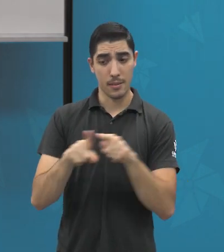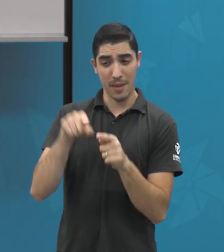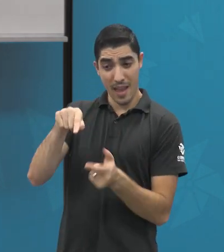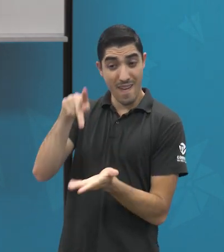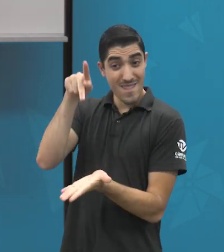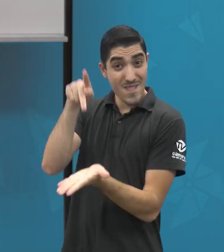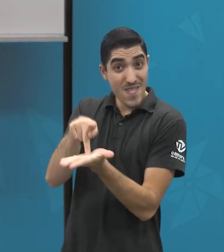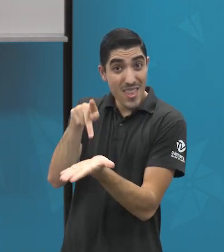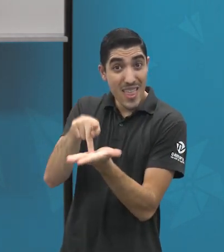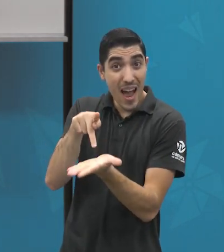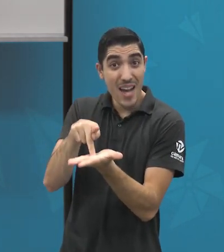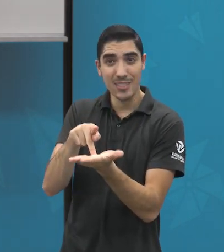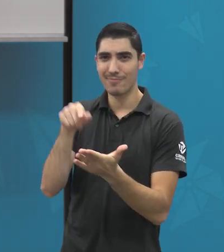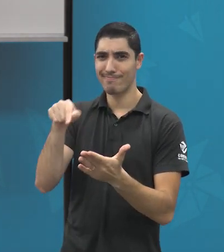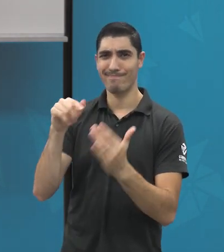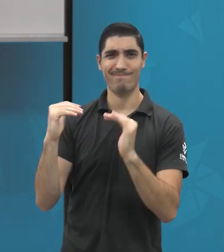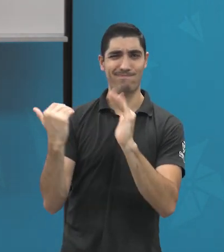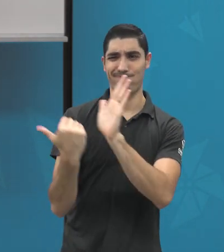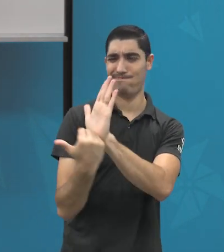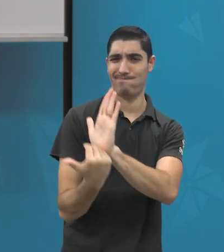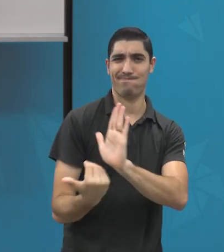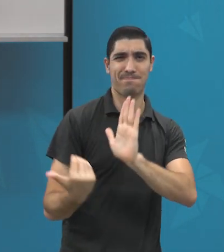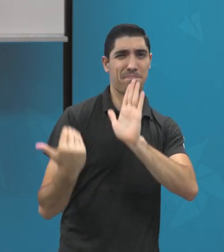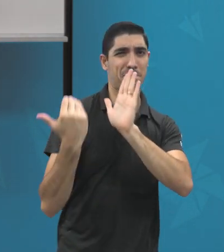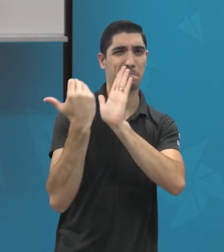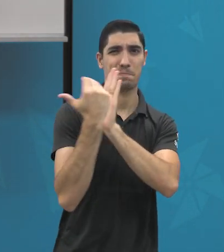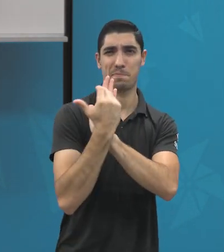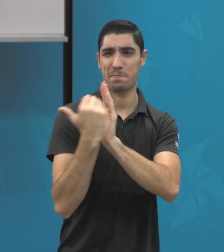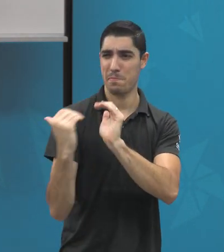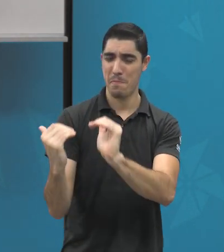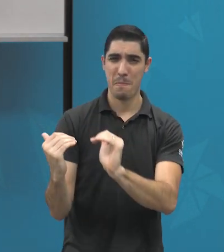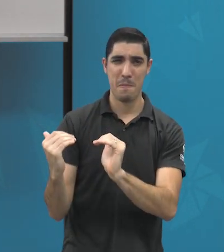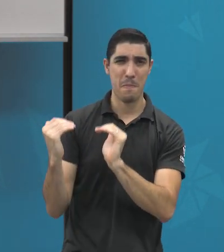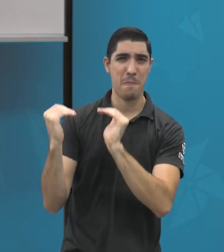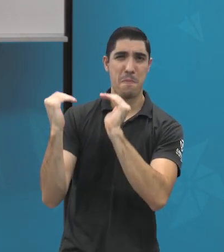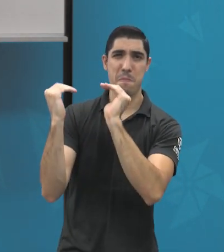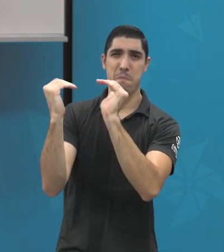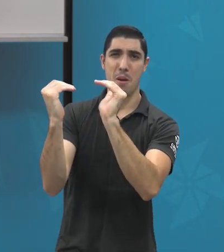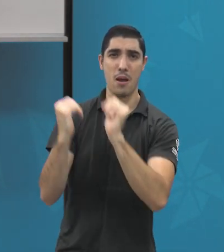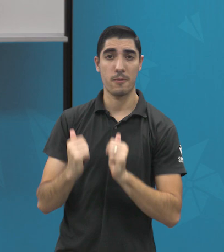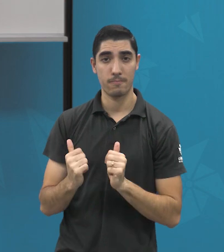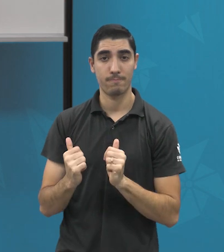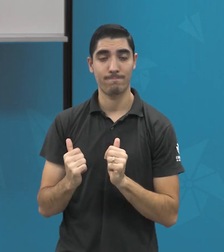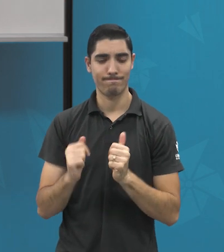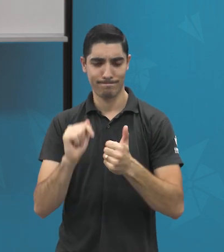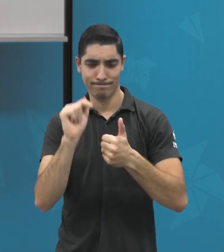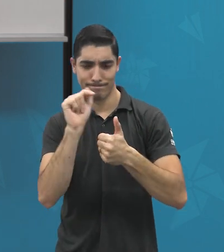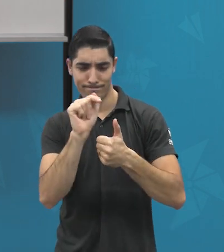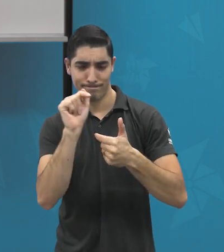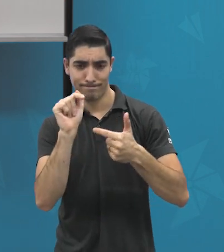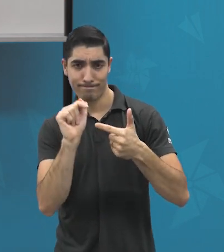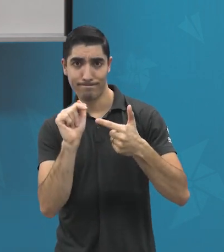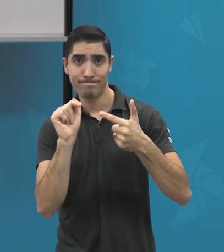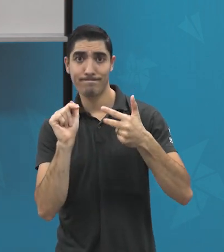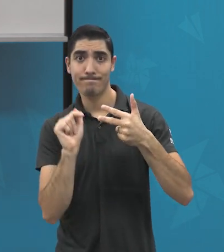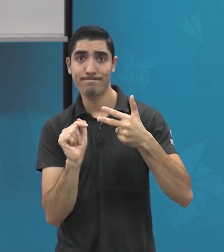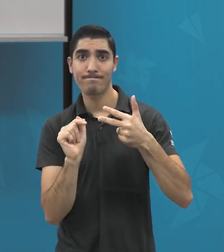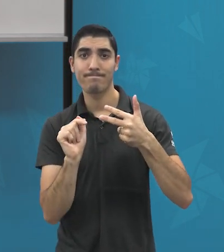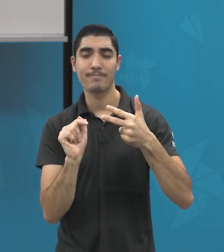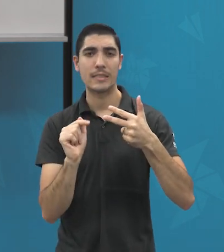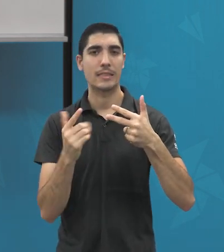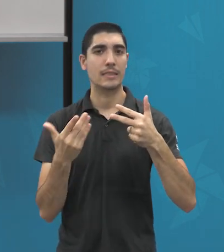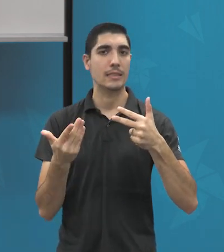transcendental a nós e ao mundo, então a gente precisa imaginar e